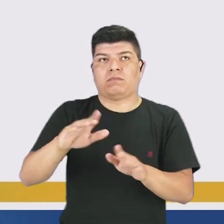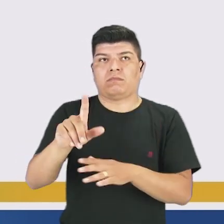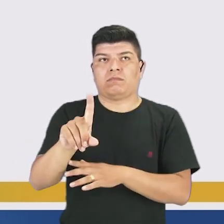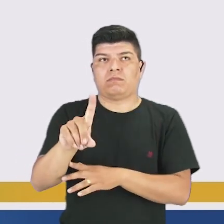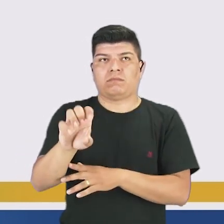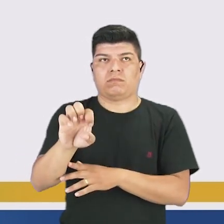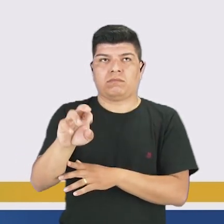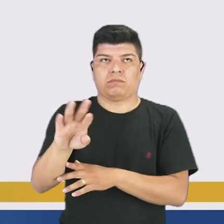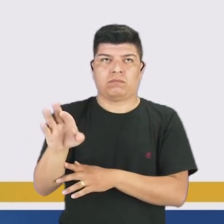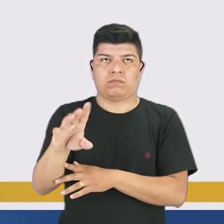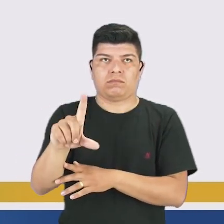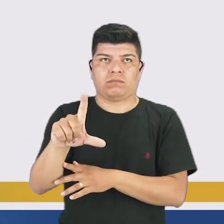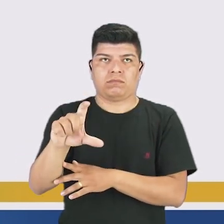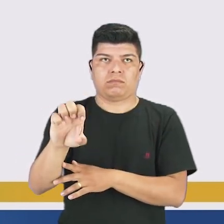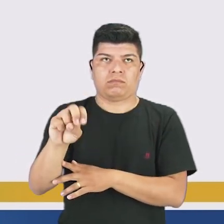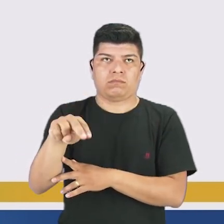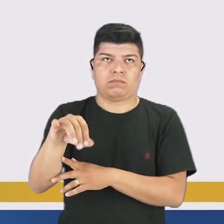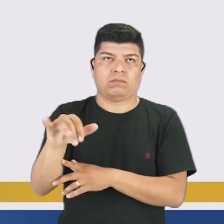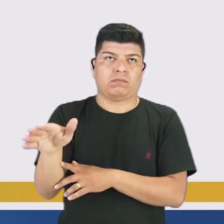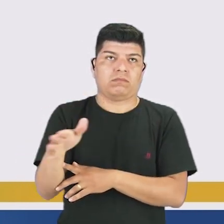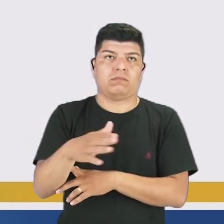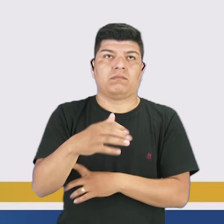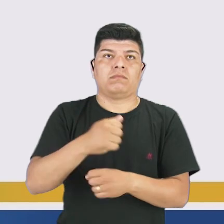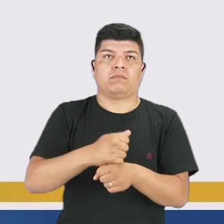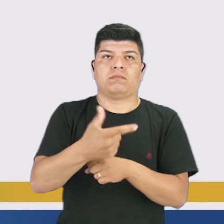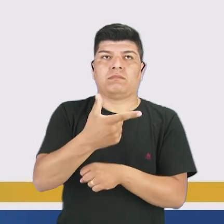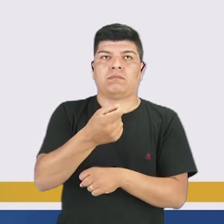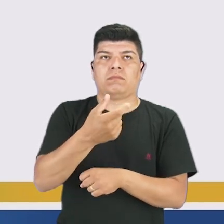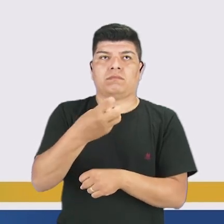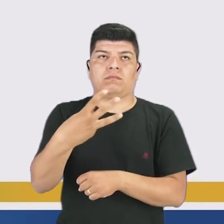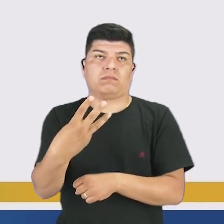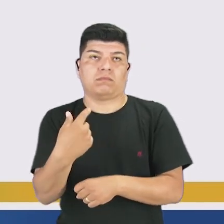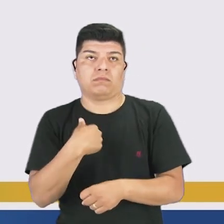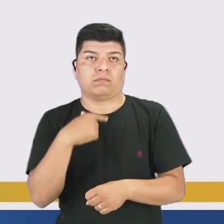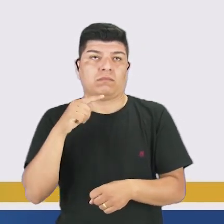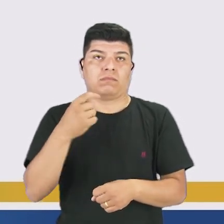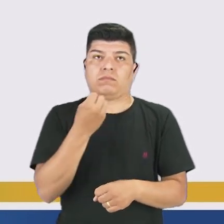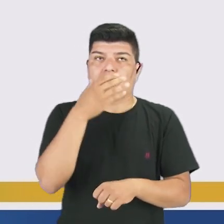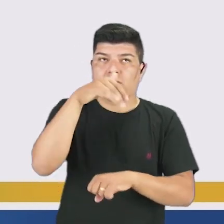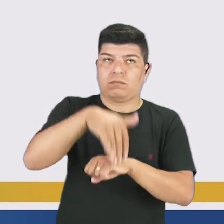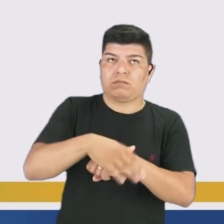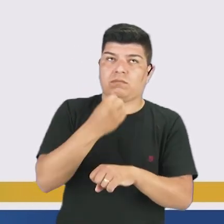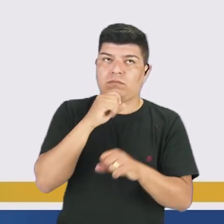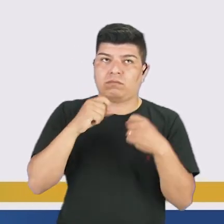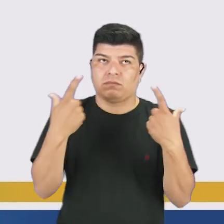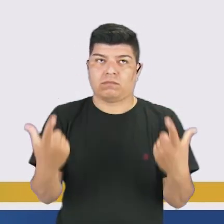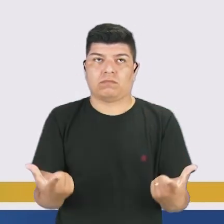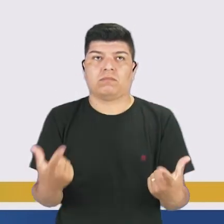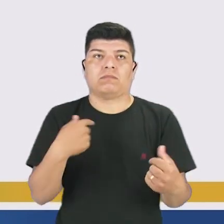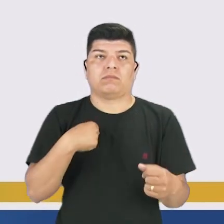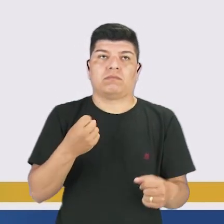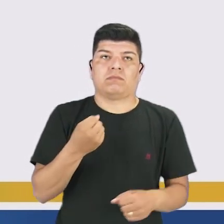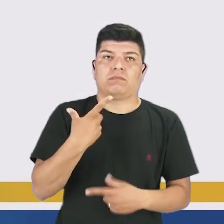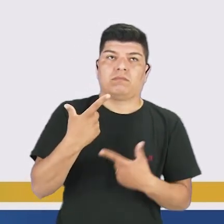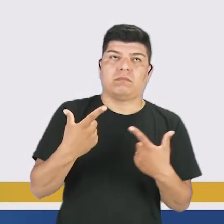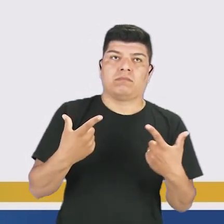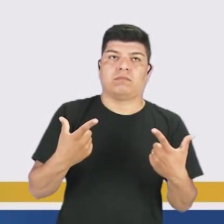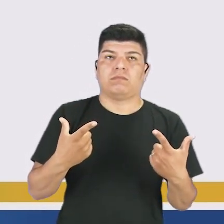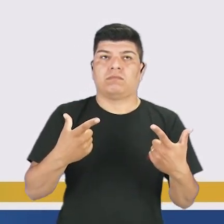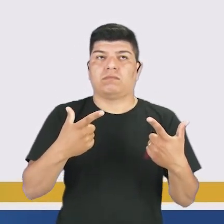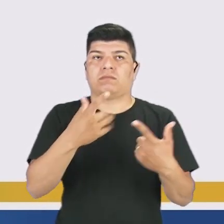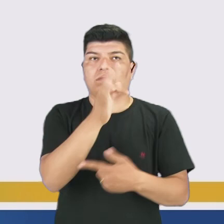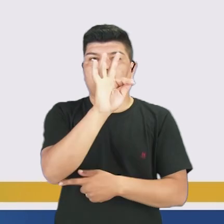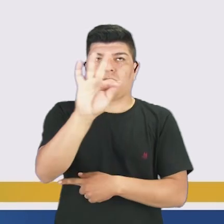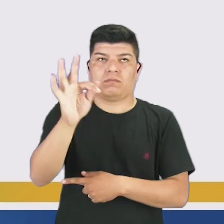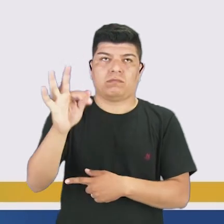2003, Boa Noite e Boa Sorte 2005, Doutor Fantástico e Jogo de Poder 2007. Você depois pode fazer uma